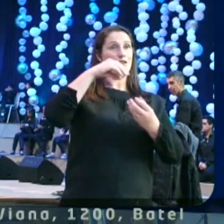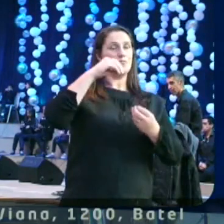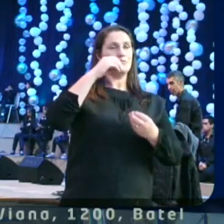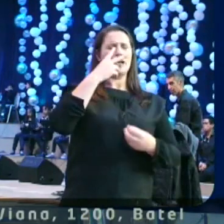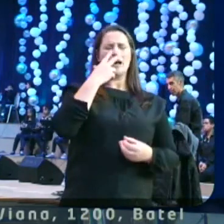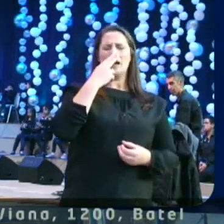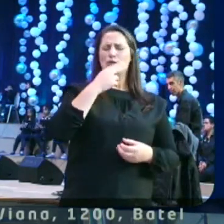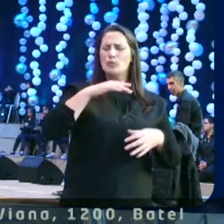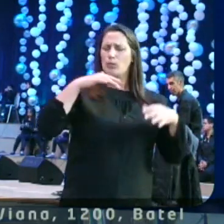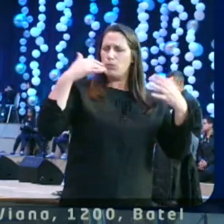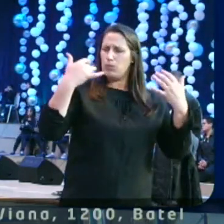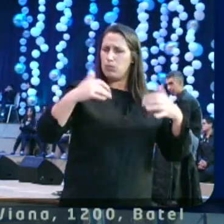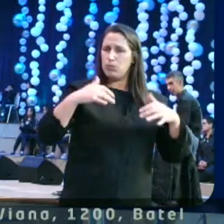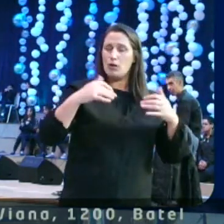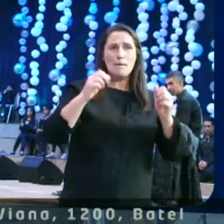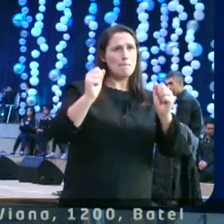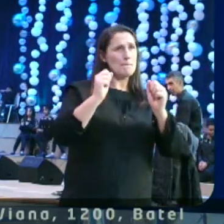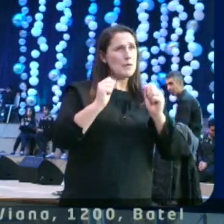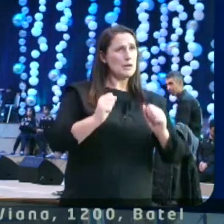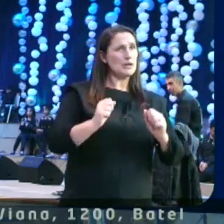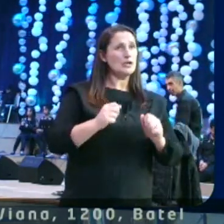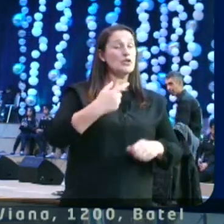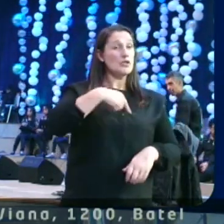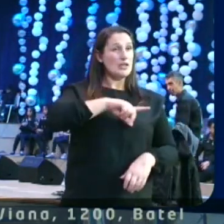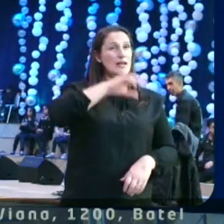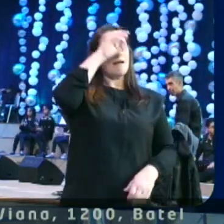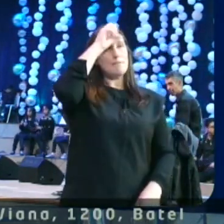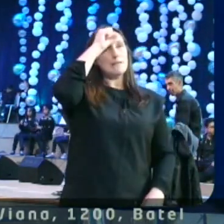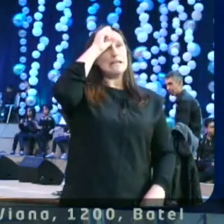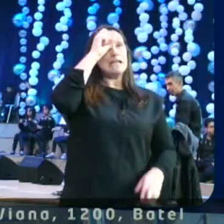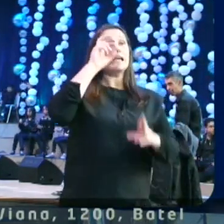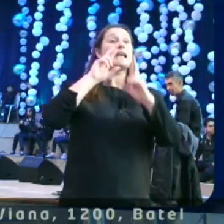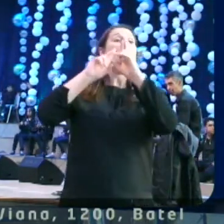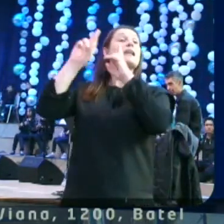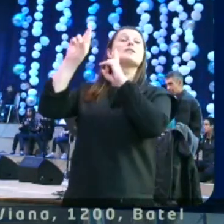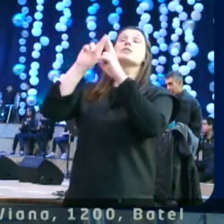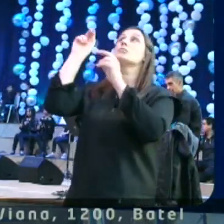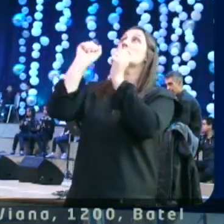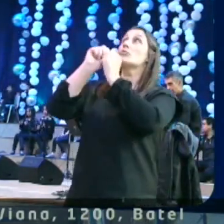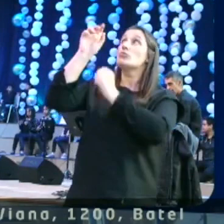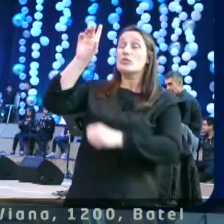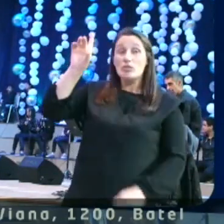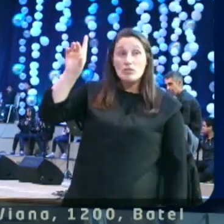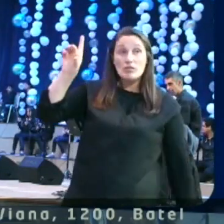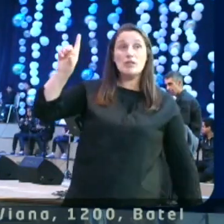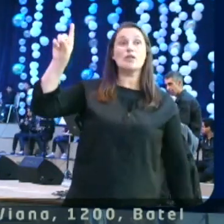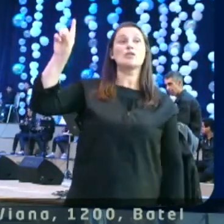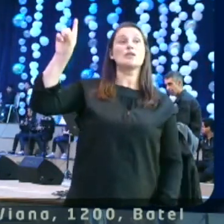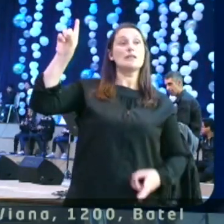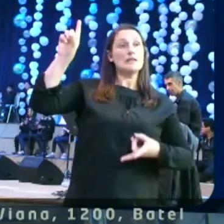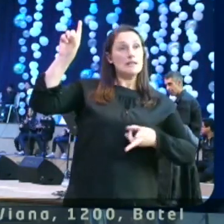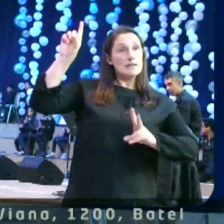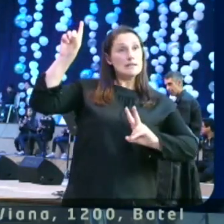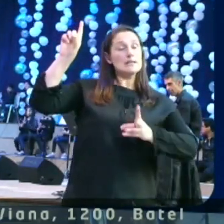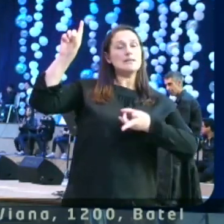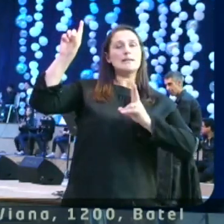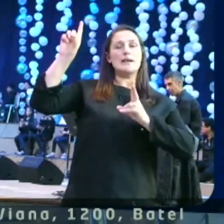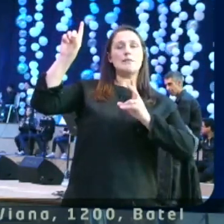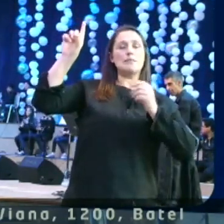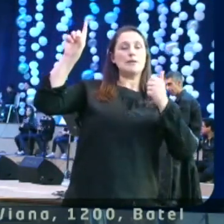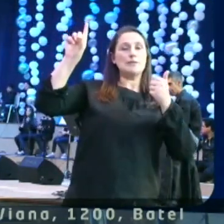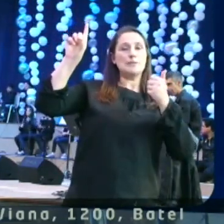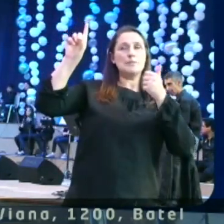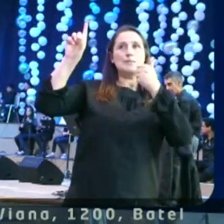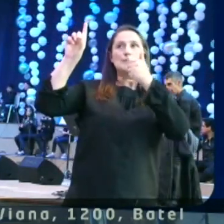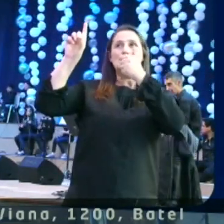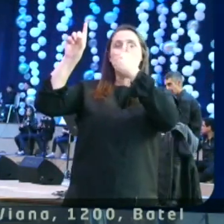tão tremendas que a gente vai aprender no nosso relacionamento com Deus é que cada vez que a gente se aproxima dEle,